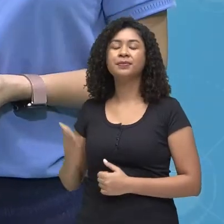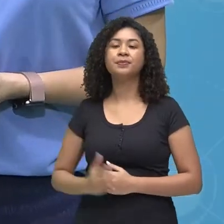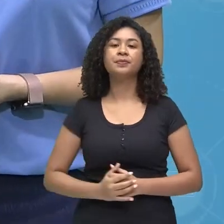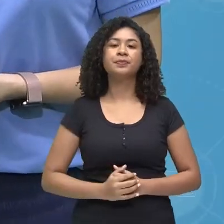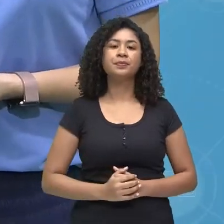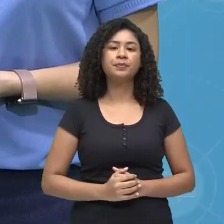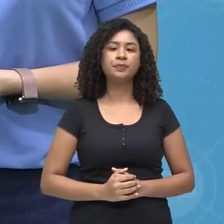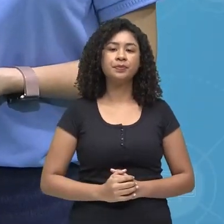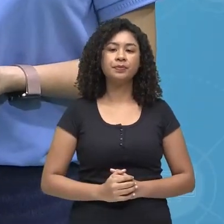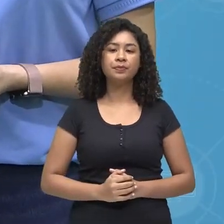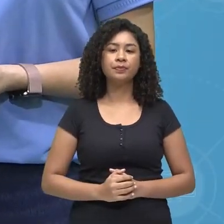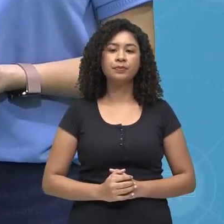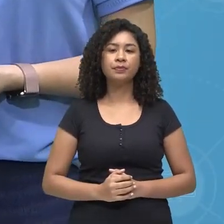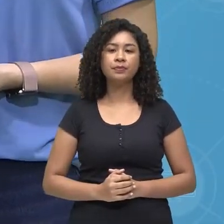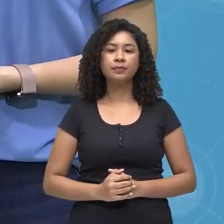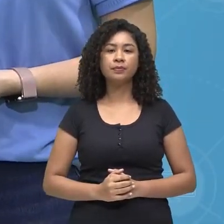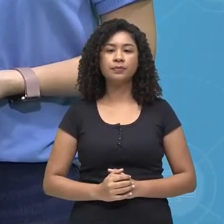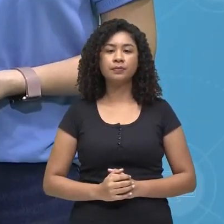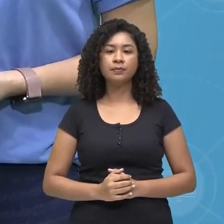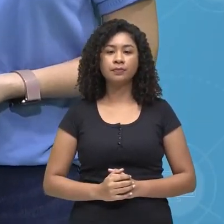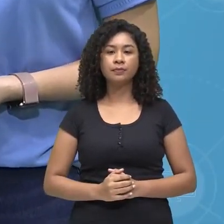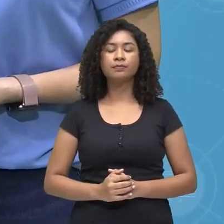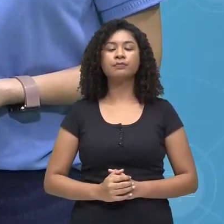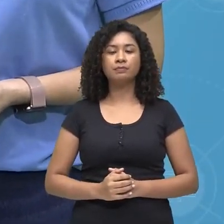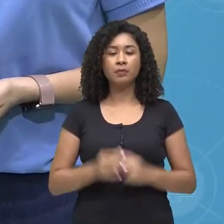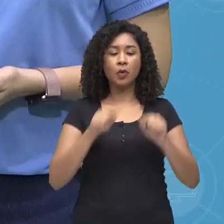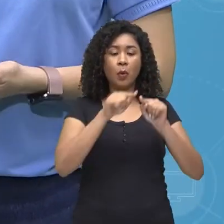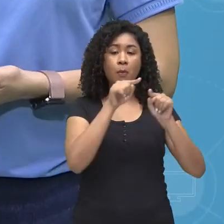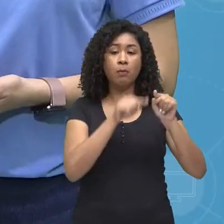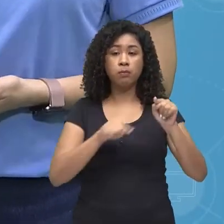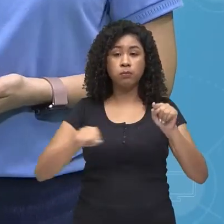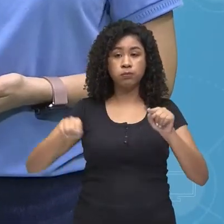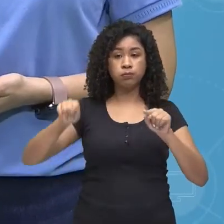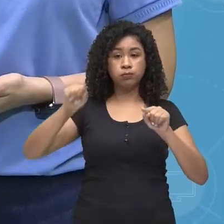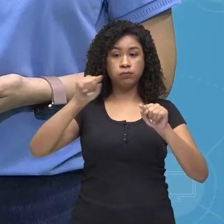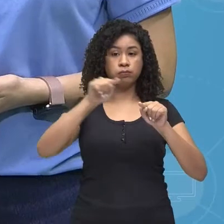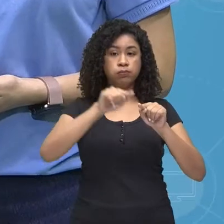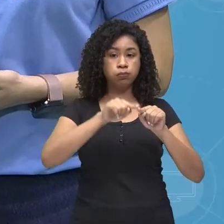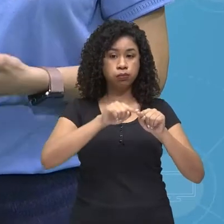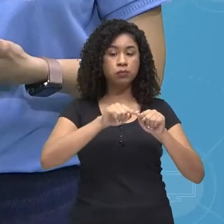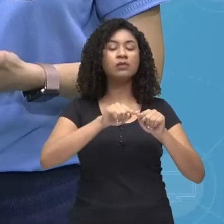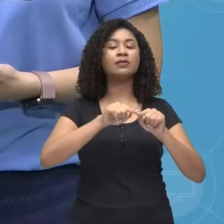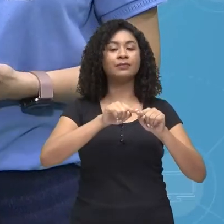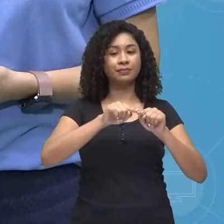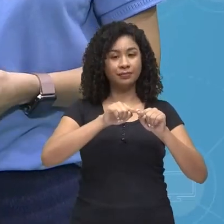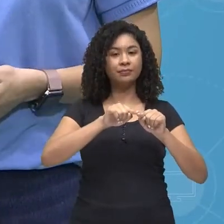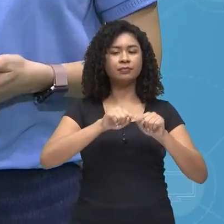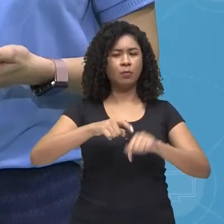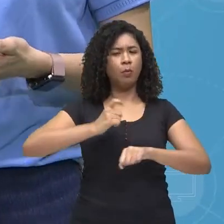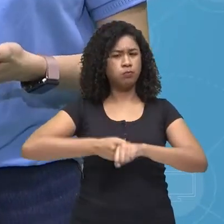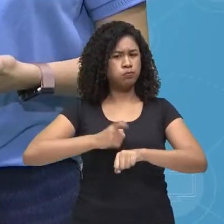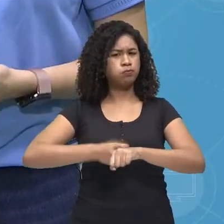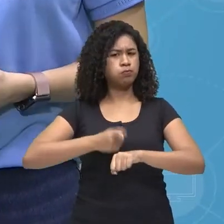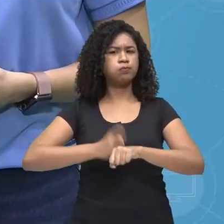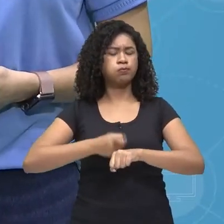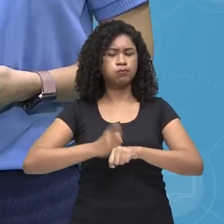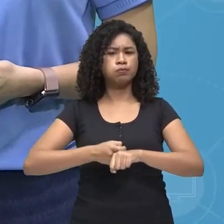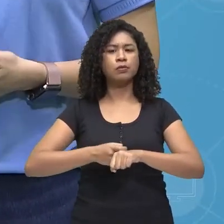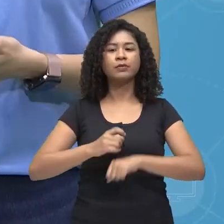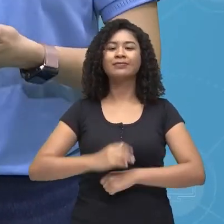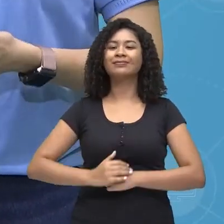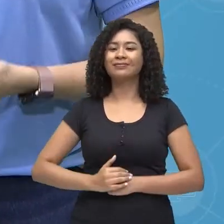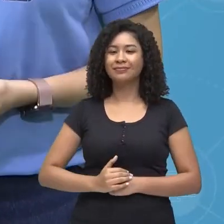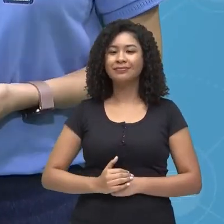né? Que seria uma bola esférica, né? Maciça,